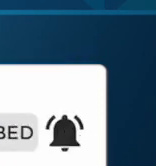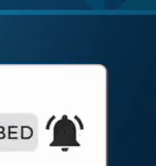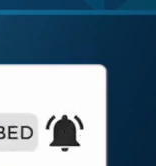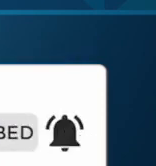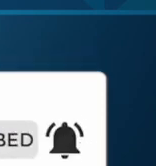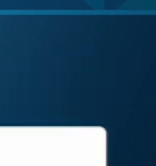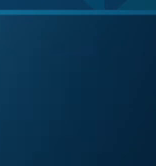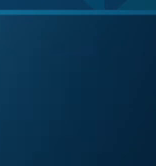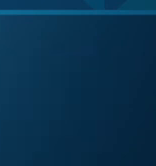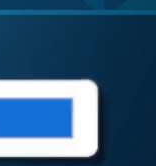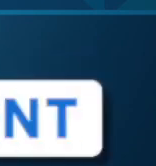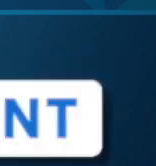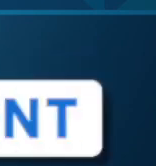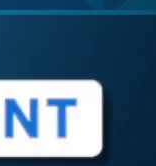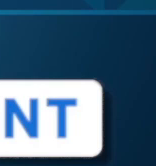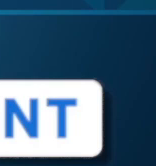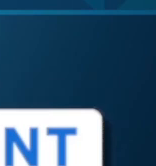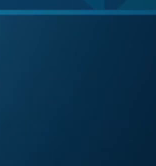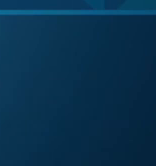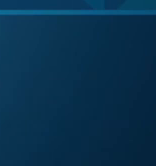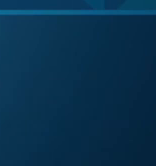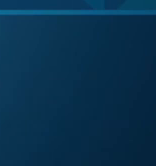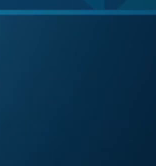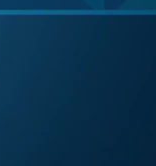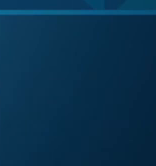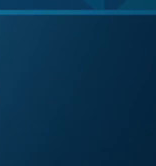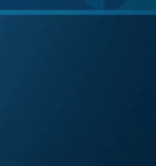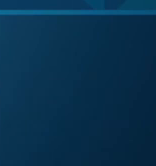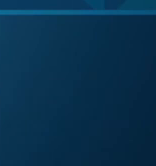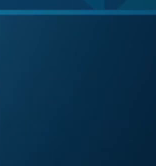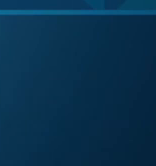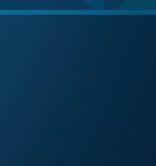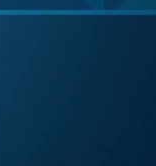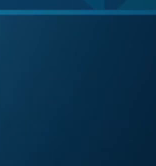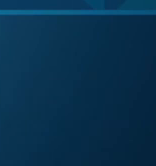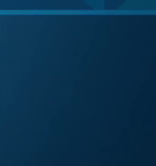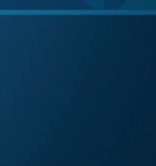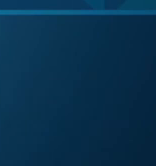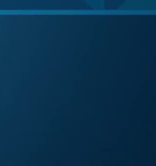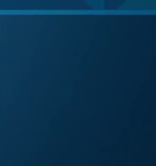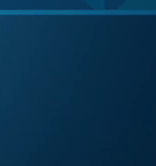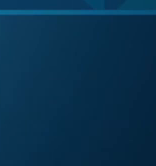botão notificação, fo comentário no fahetutan ba media social Siracelo.